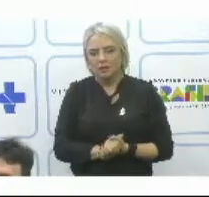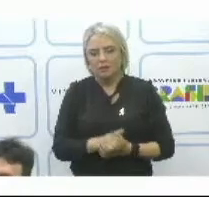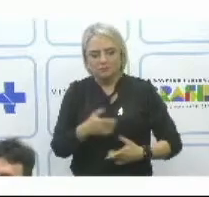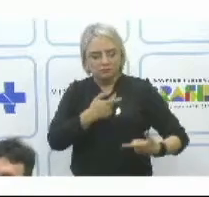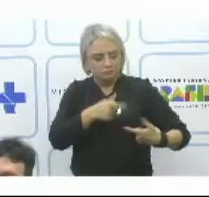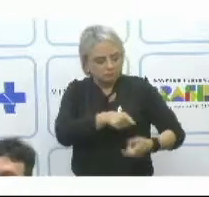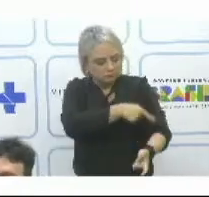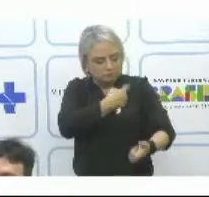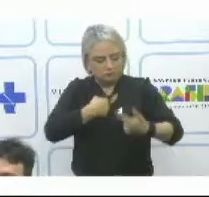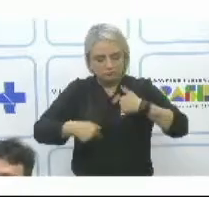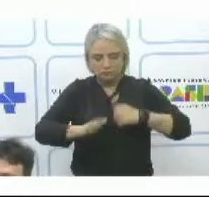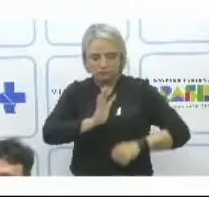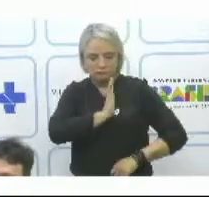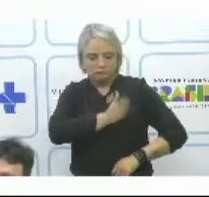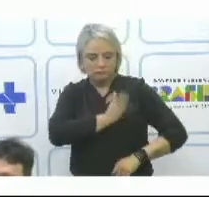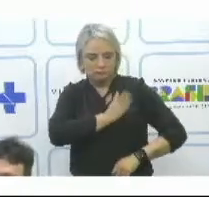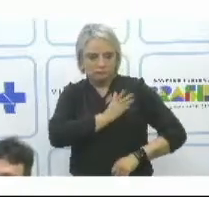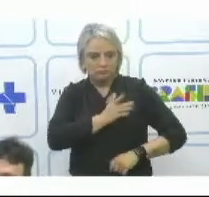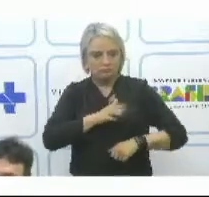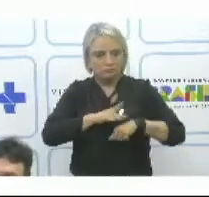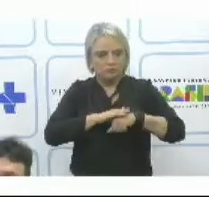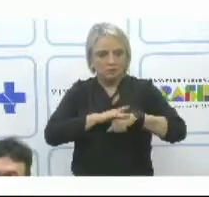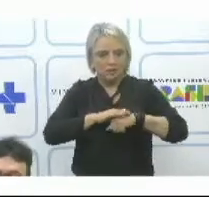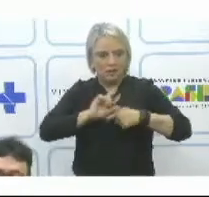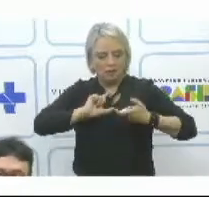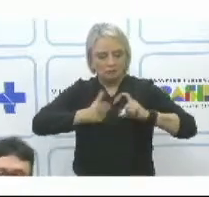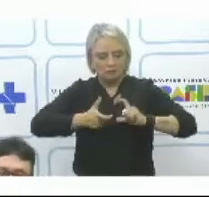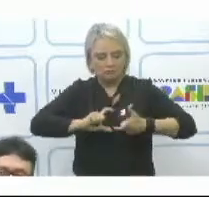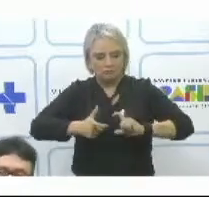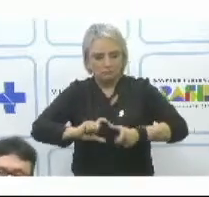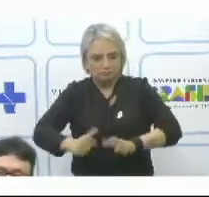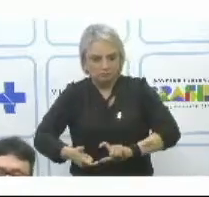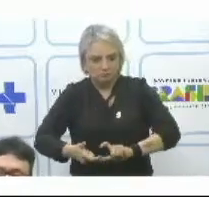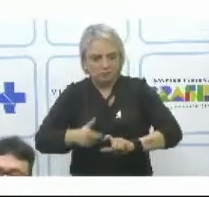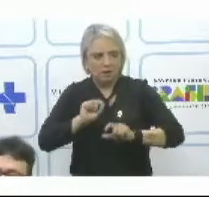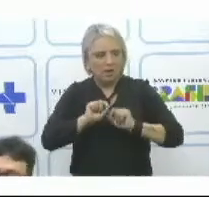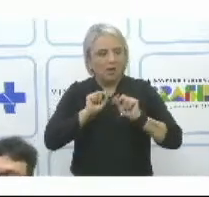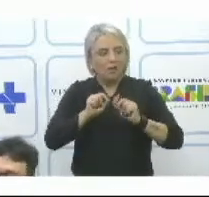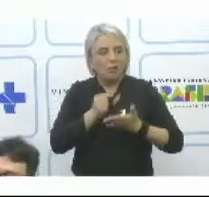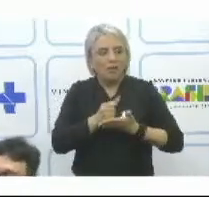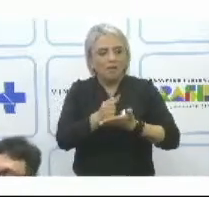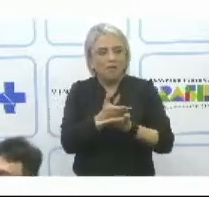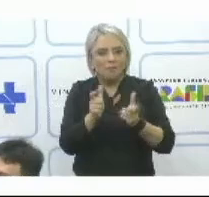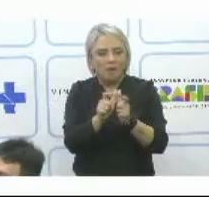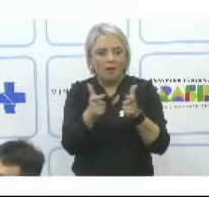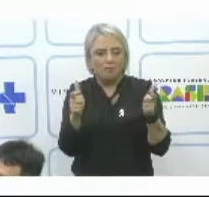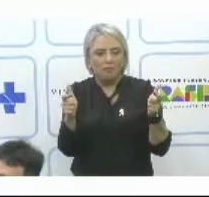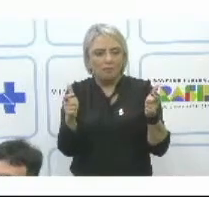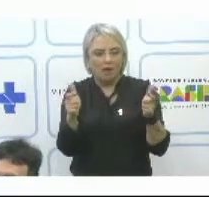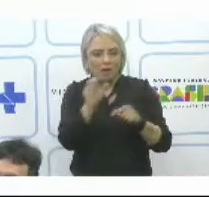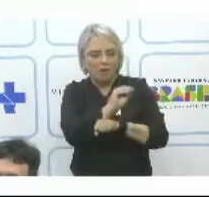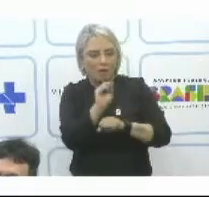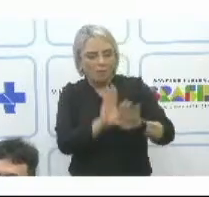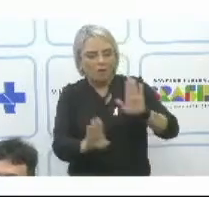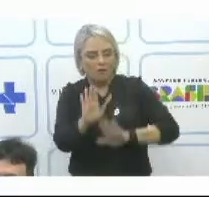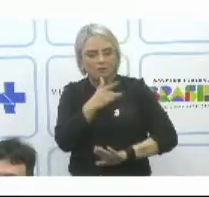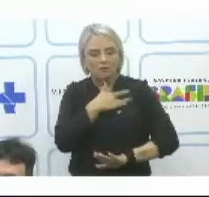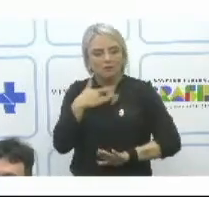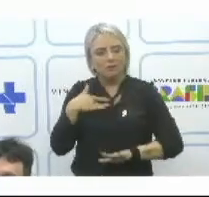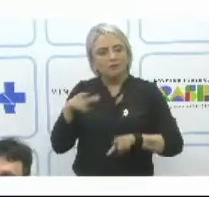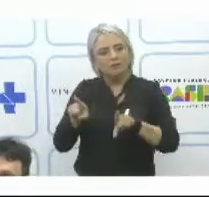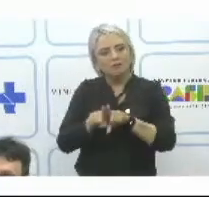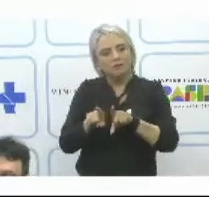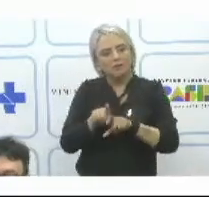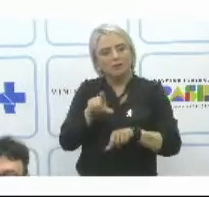cardiovasculares, né, que compõem, né, essas doenças metabólicas. Então, né, como uma forma de ampliar esse cuidado na saúde, a gente